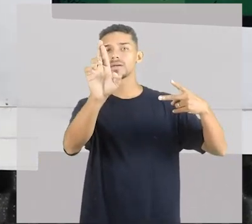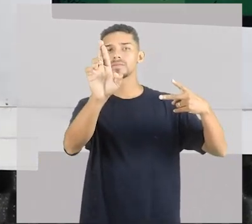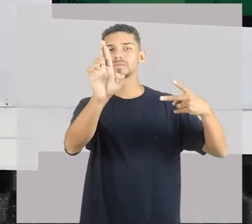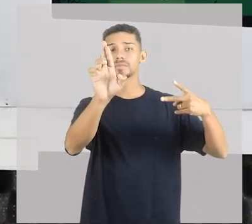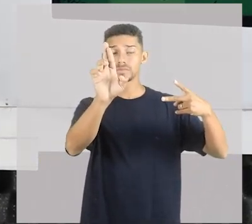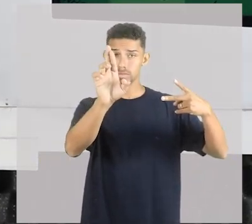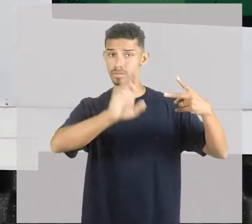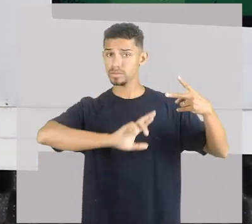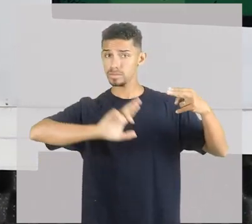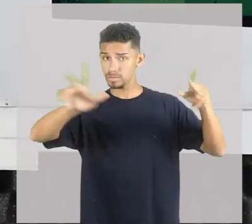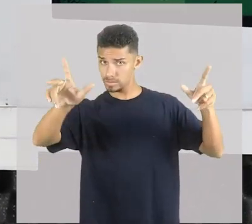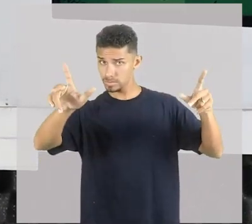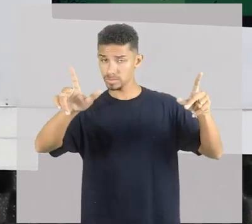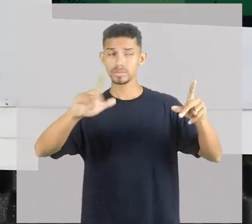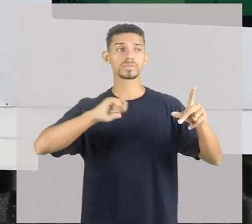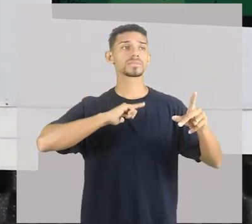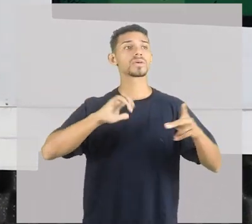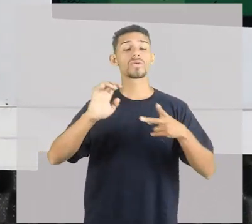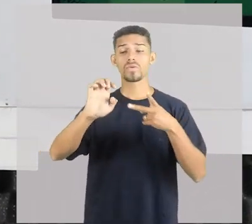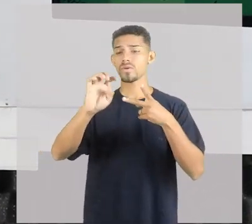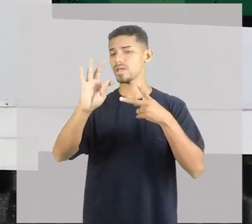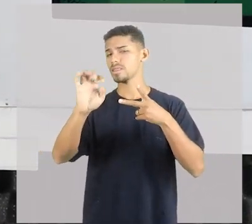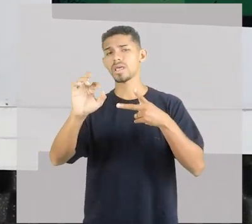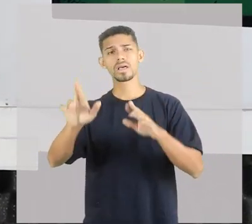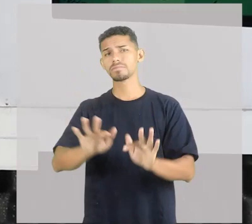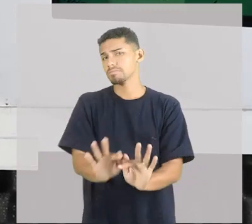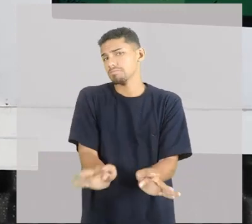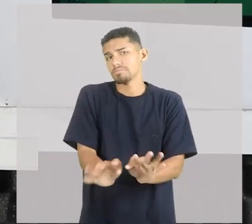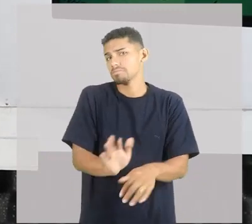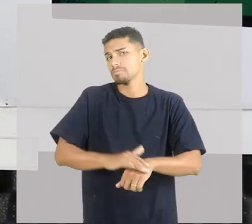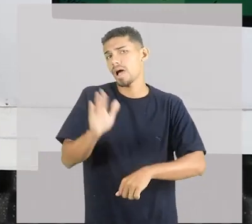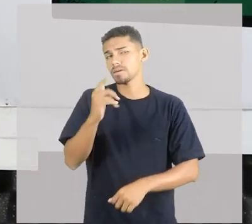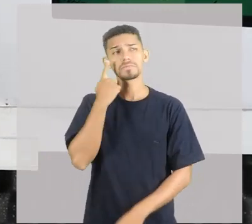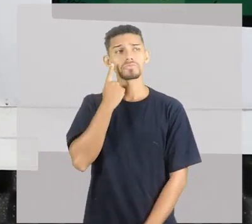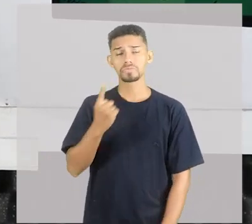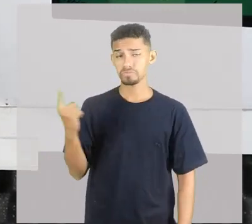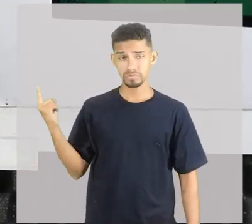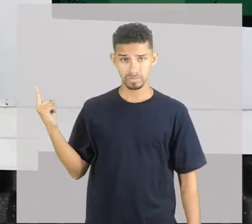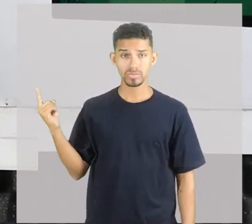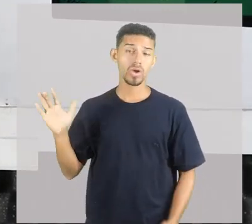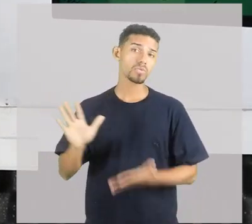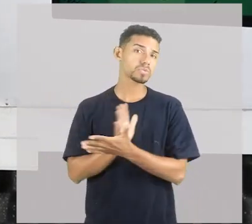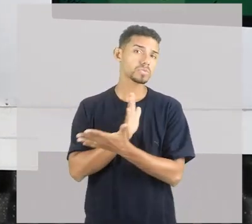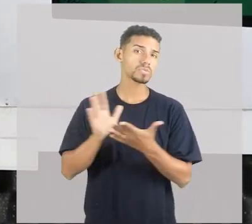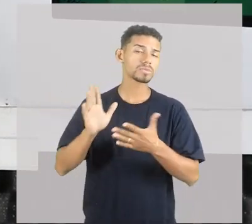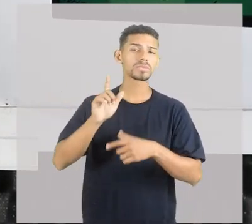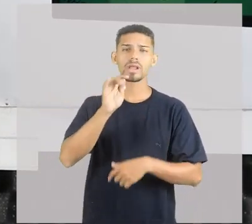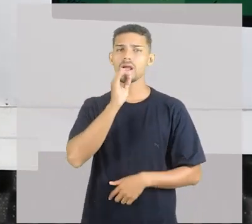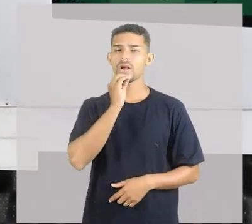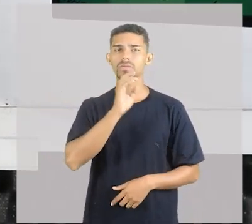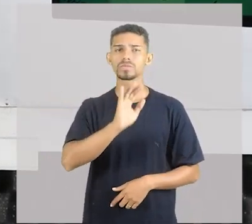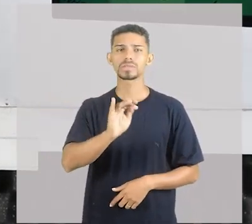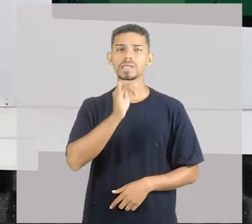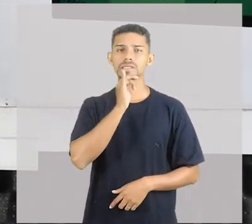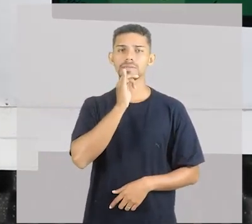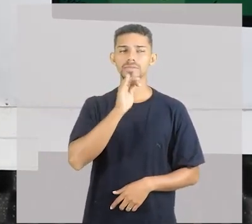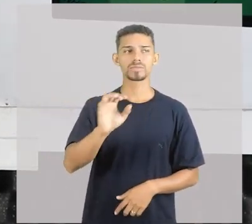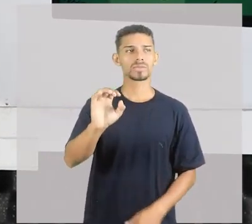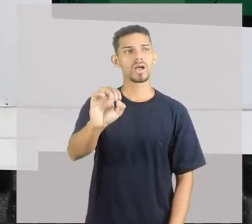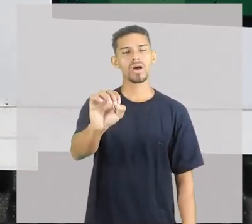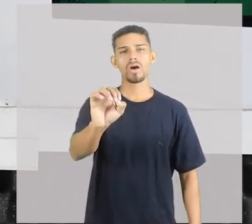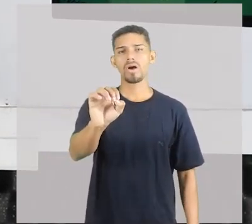Tá certo? O éter, ele é bem mais simples, o éter, ó. Alguns autores chamam até de óxidos orgânicos, ó.